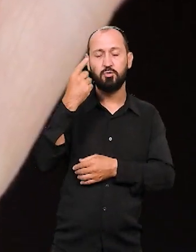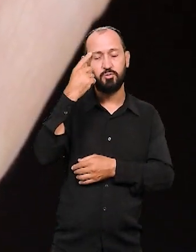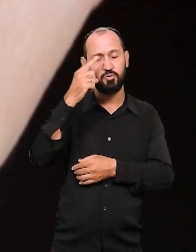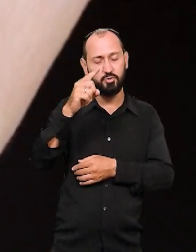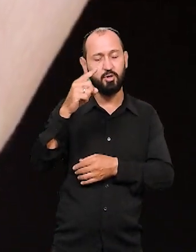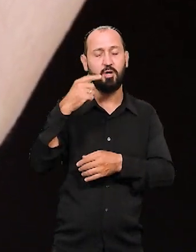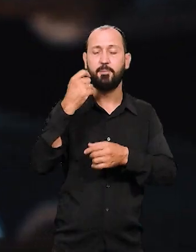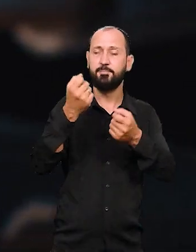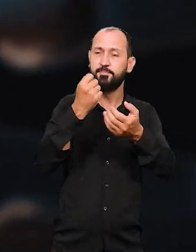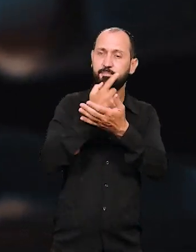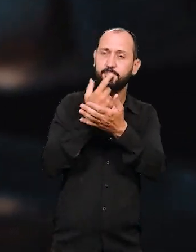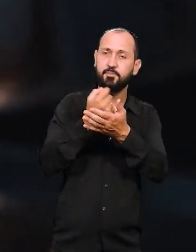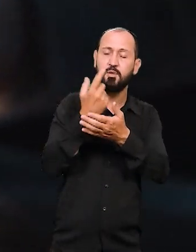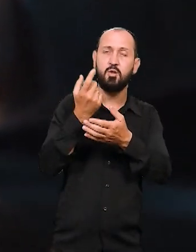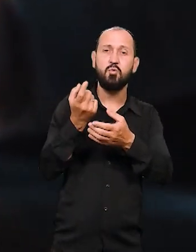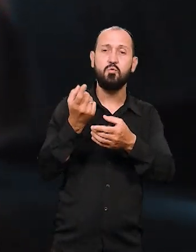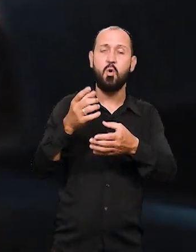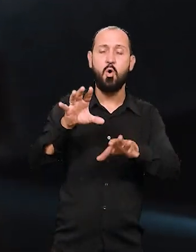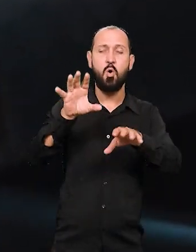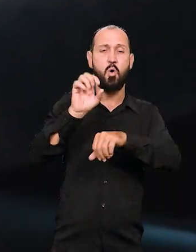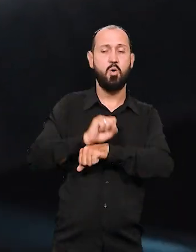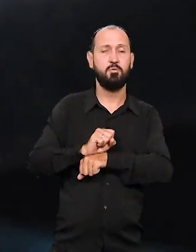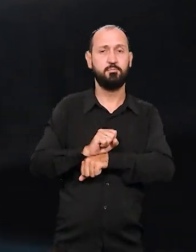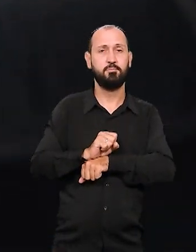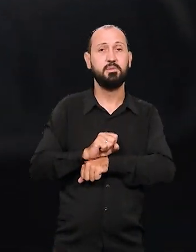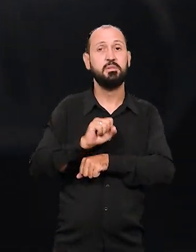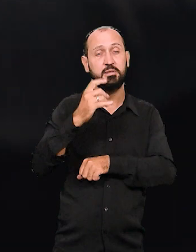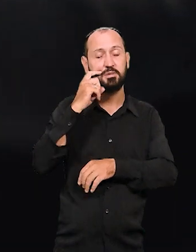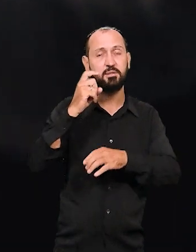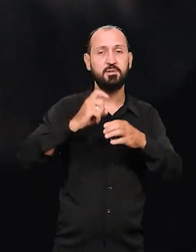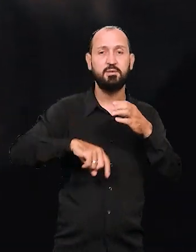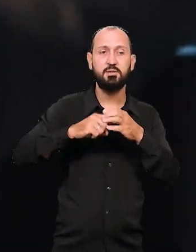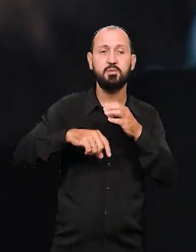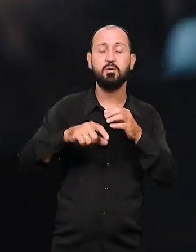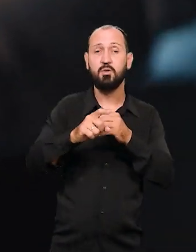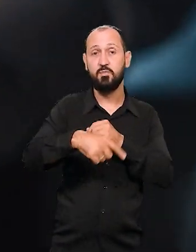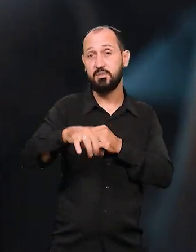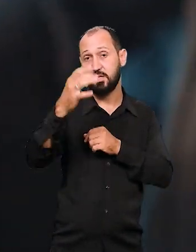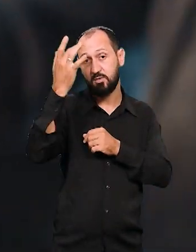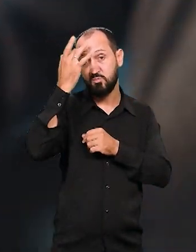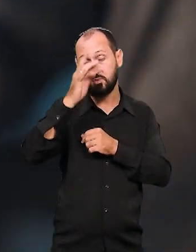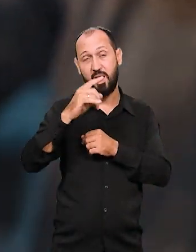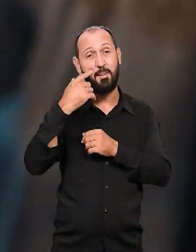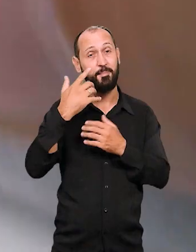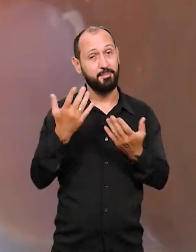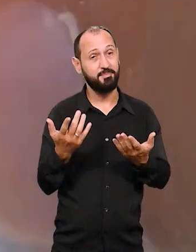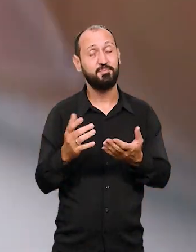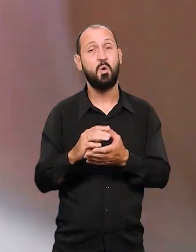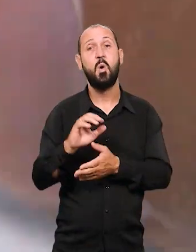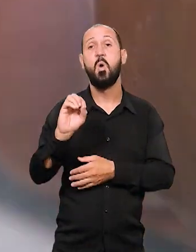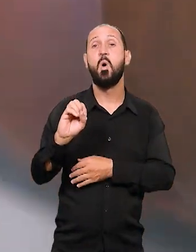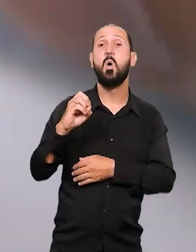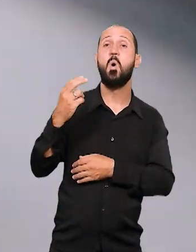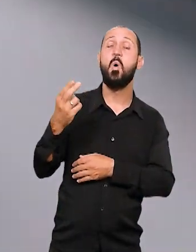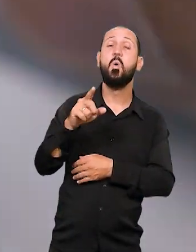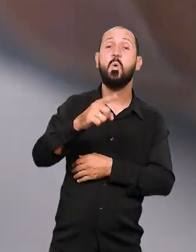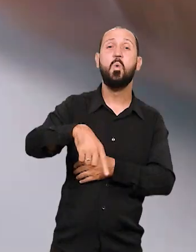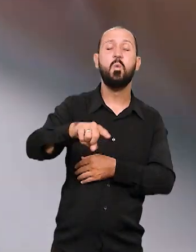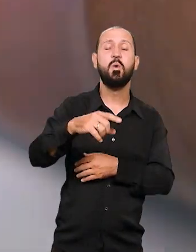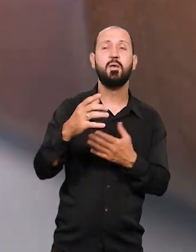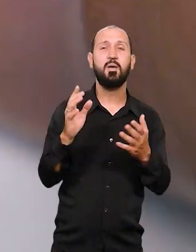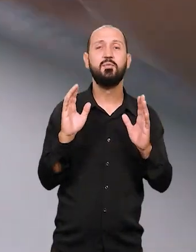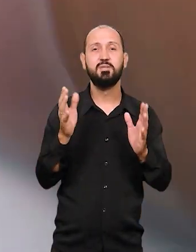dessa medicação e não vou soroconverter. Isso no caso de ter uma relação com quem você não sabe o diagnóstico